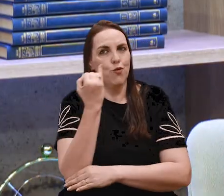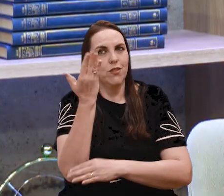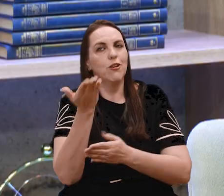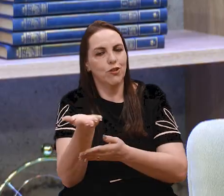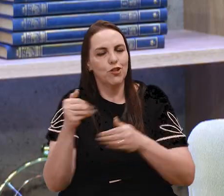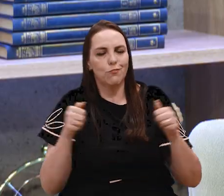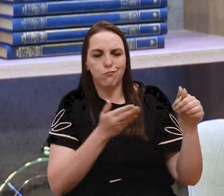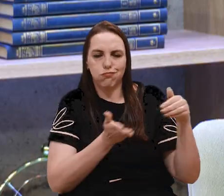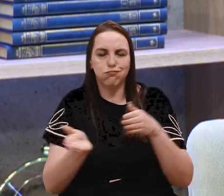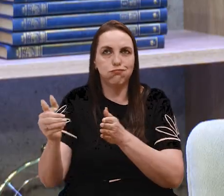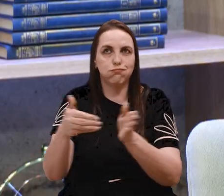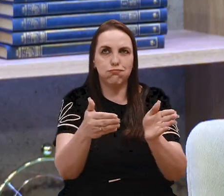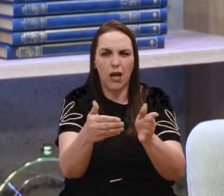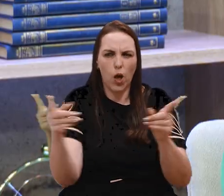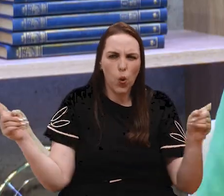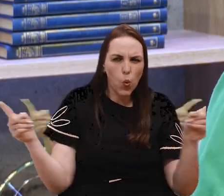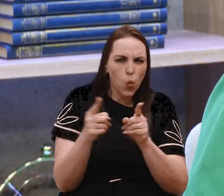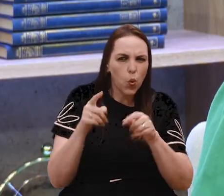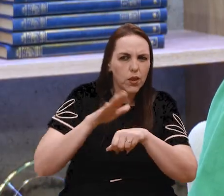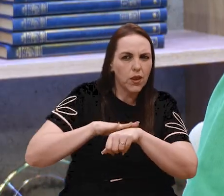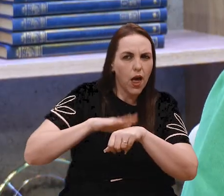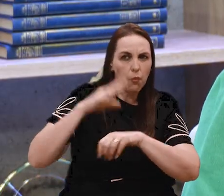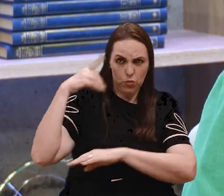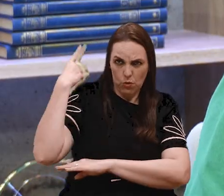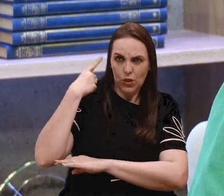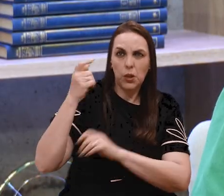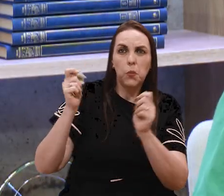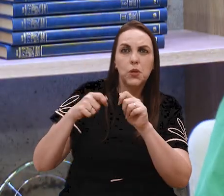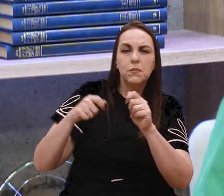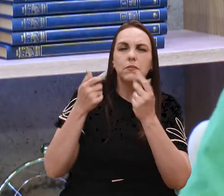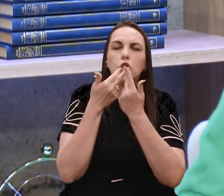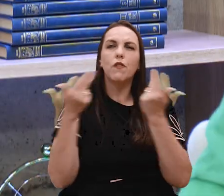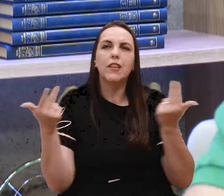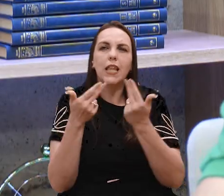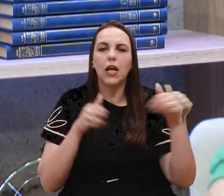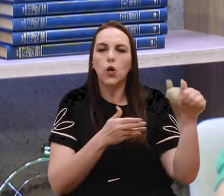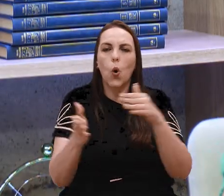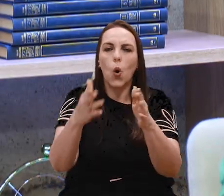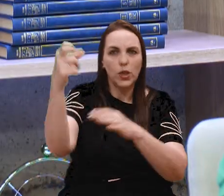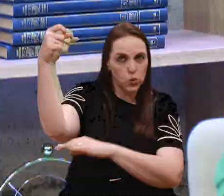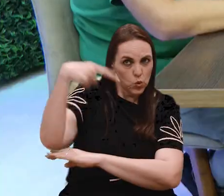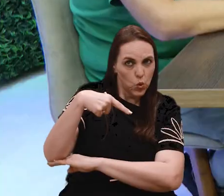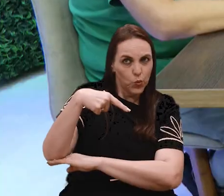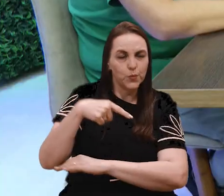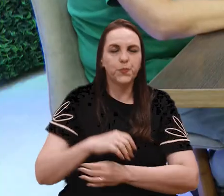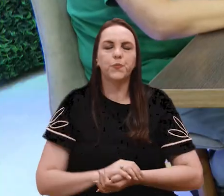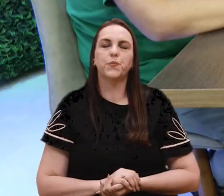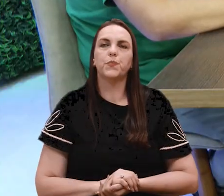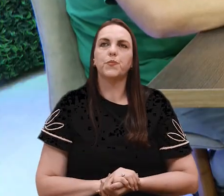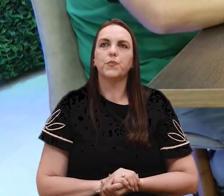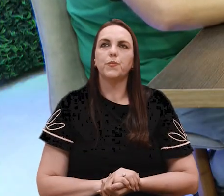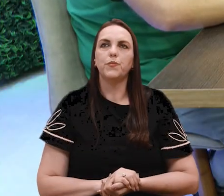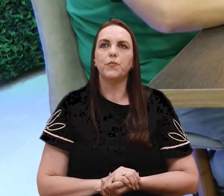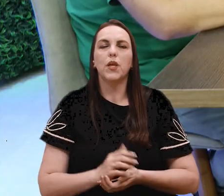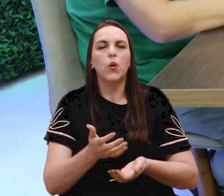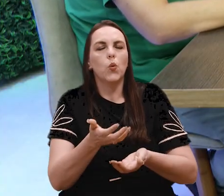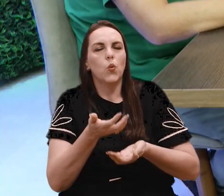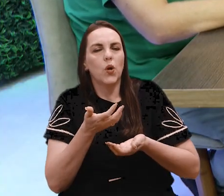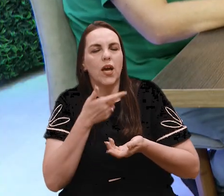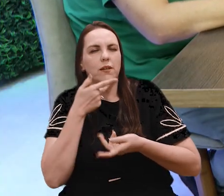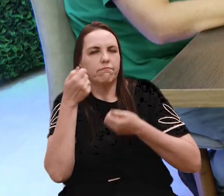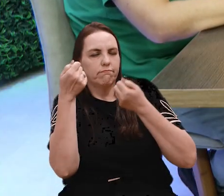prazo, além desse projeto de revitalização, novidades para a Rota do Sol? Bom, primeiro eu quero dizer que graças